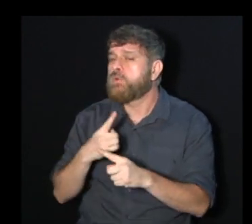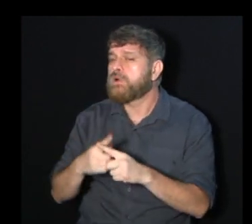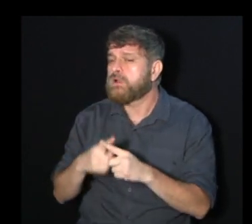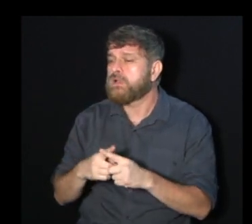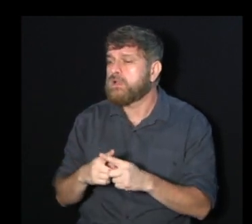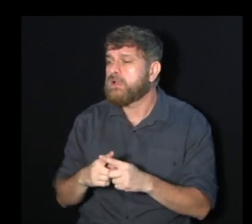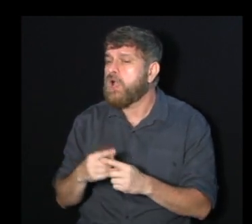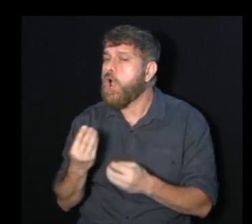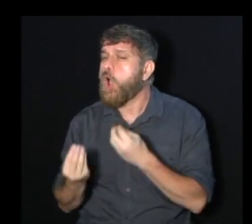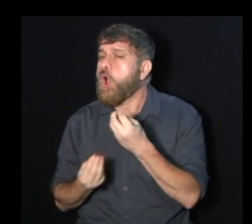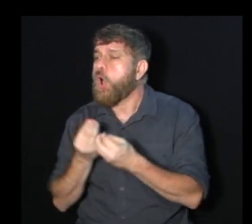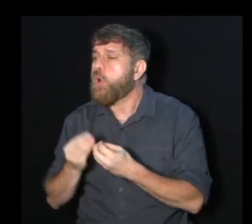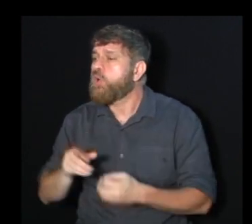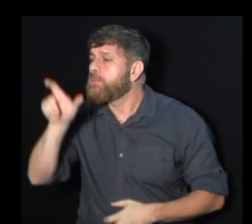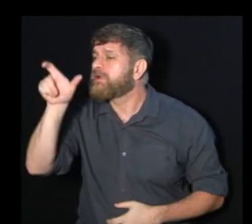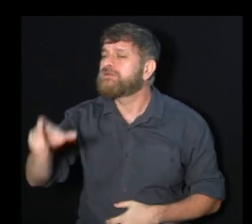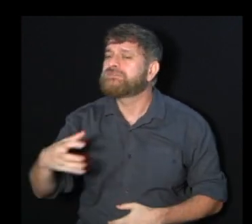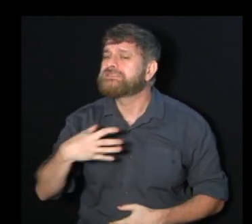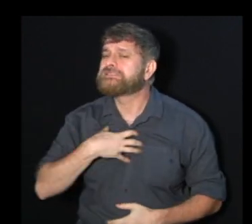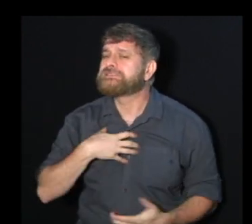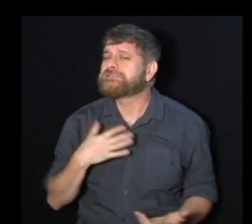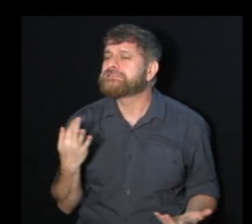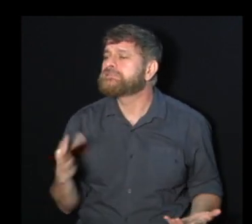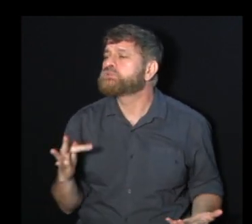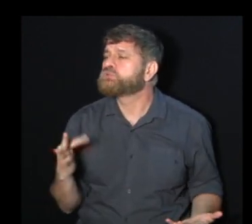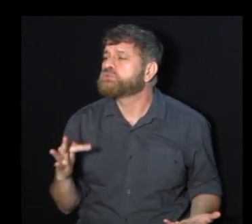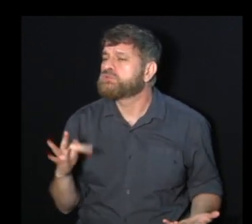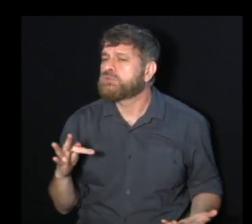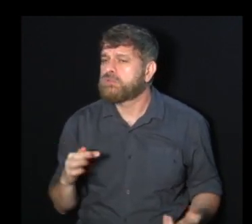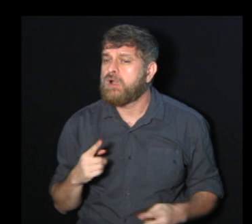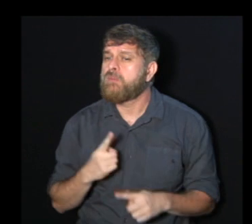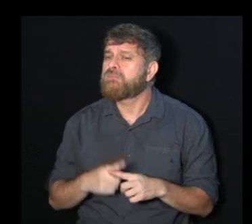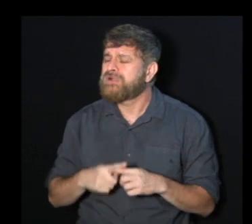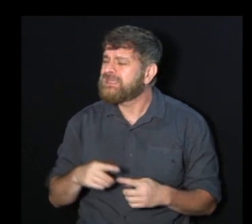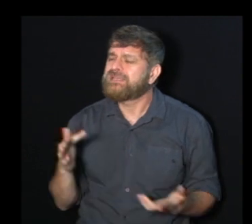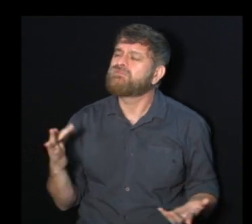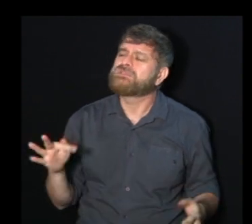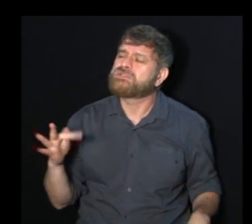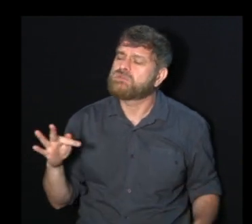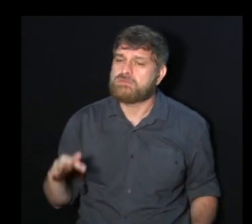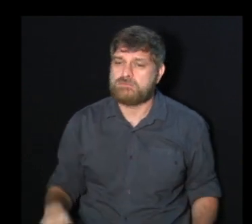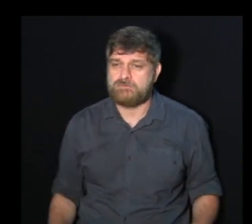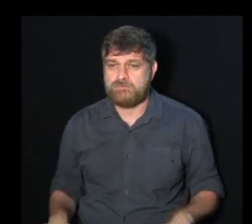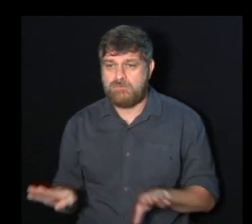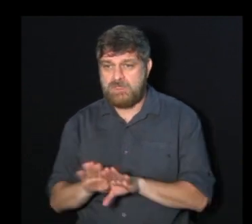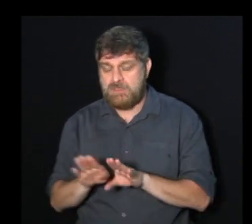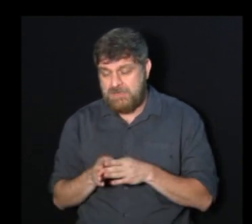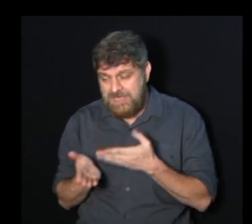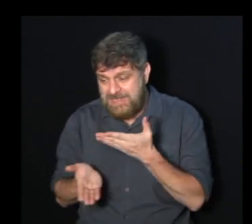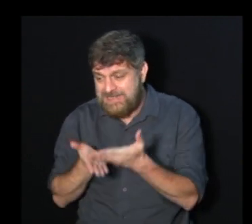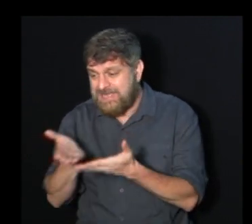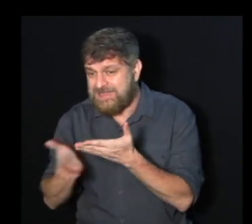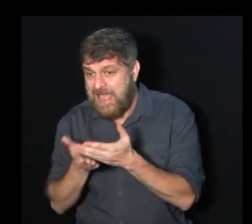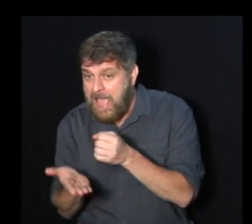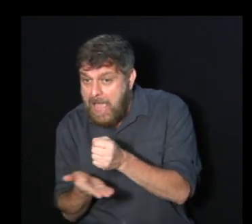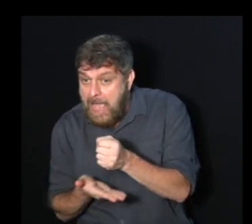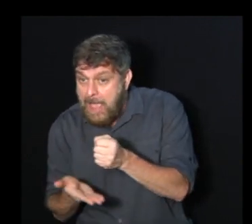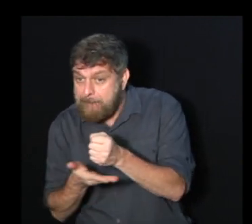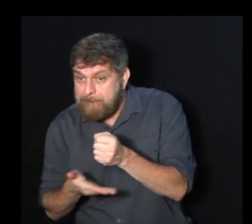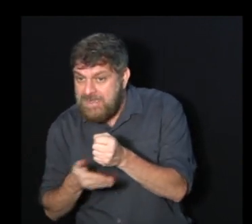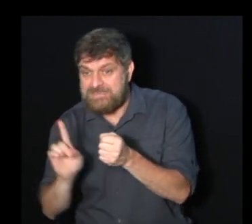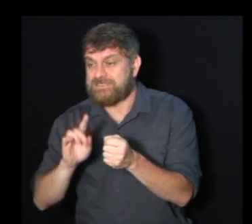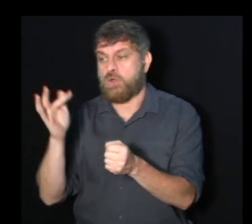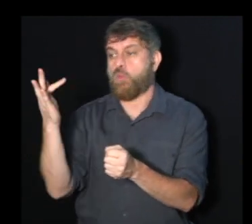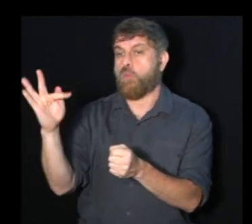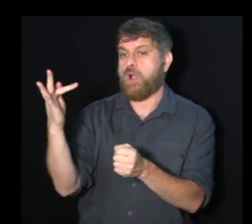e como está causando essa dor no paciente. Por que está causando essa dor? E tratar a causa, não a dor.